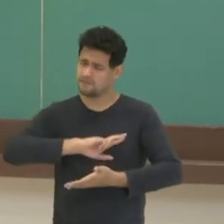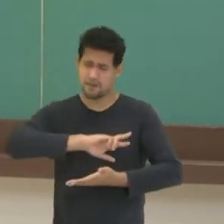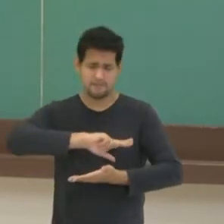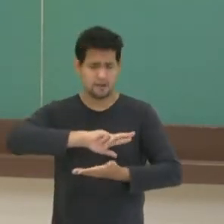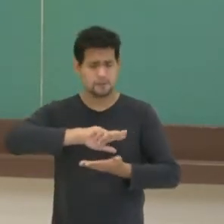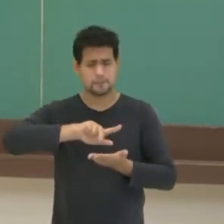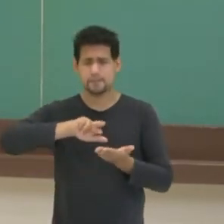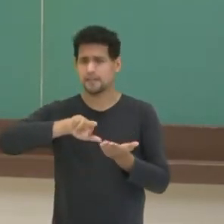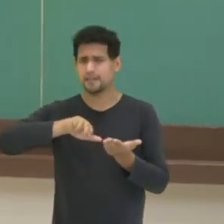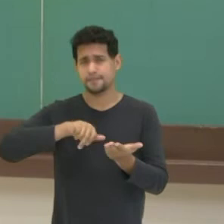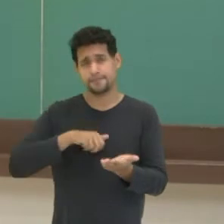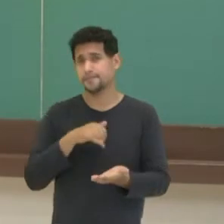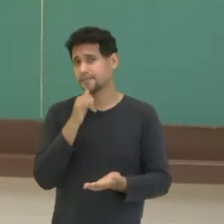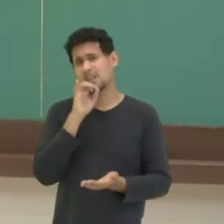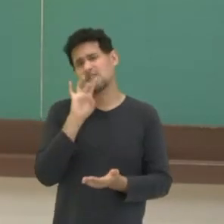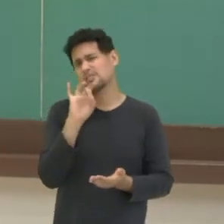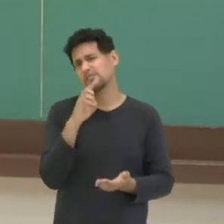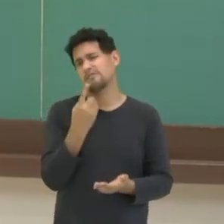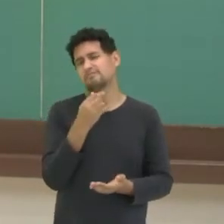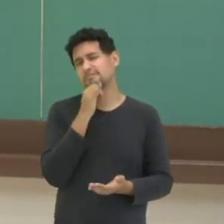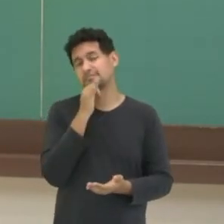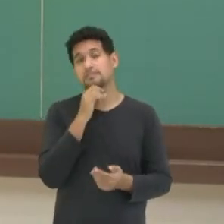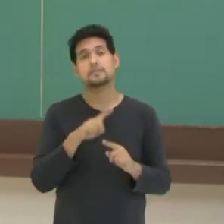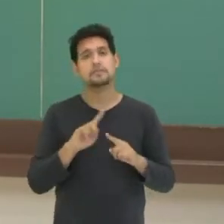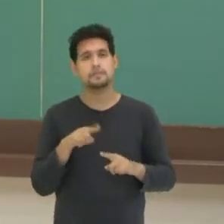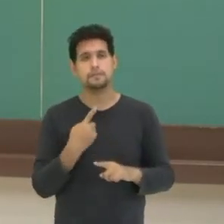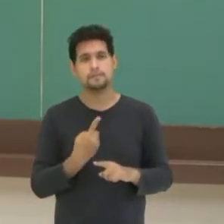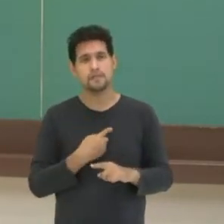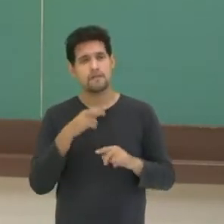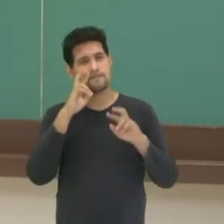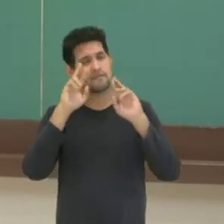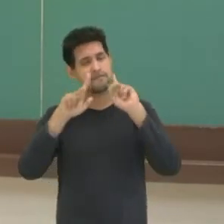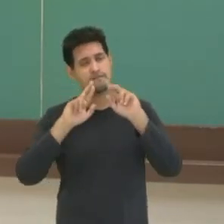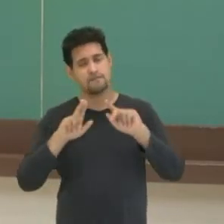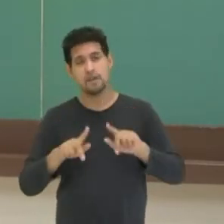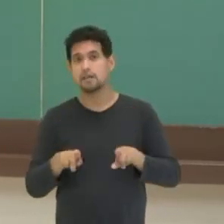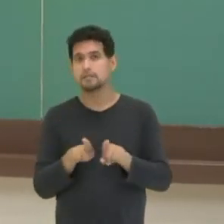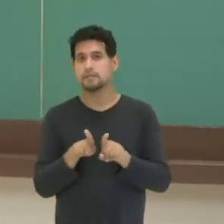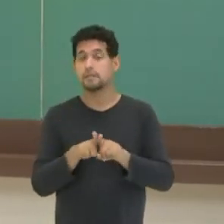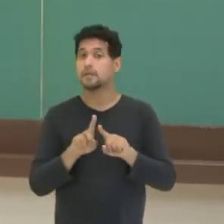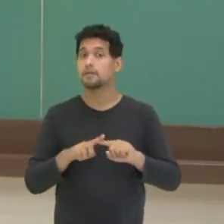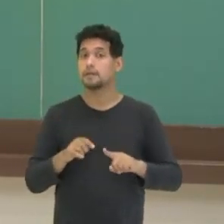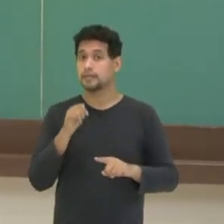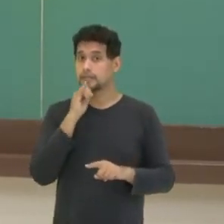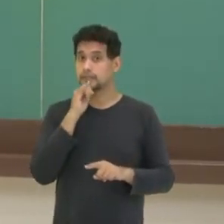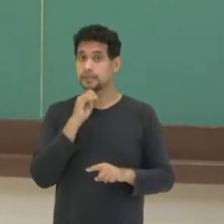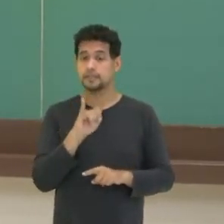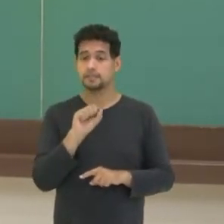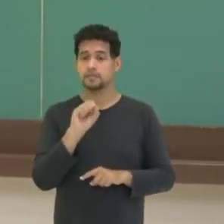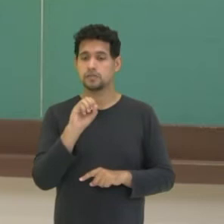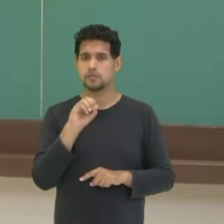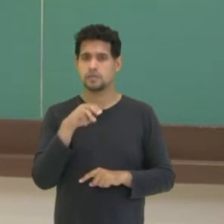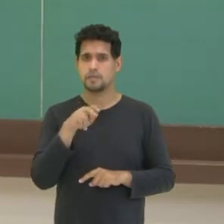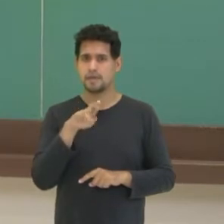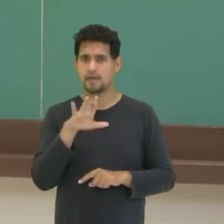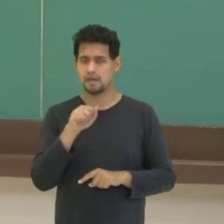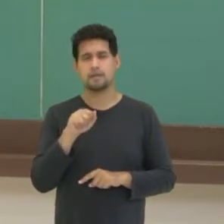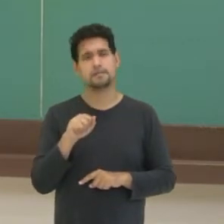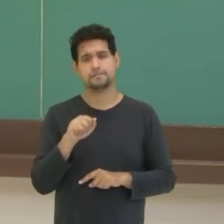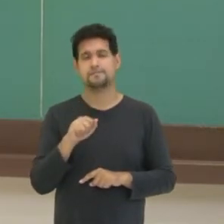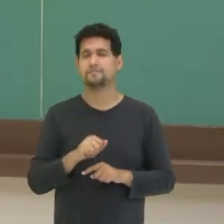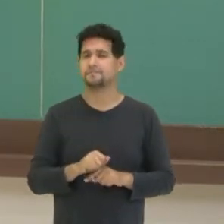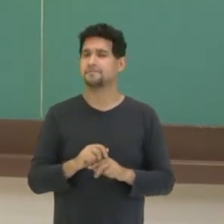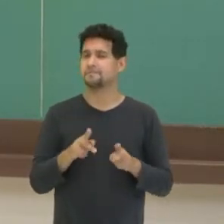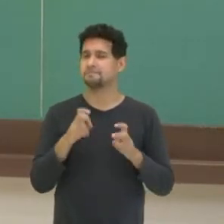vários exemplos. Esse aqui é apenas um. Nós vamos ver vários. Inclusive, isomeria é disto que se trata.